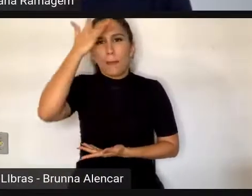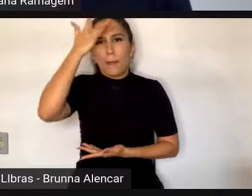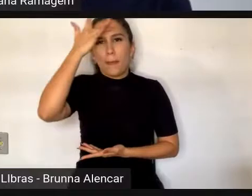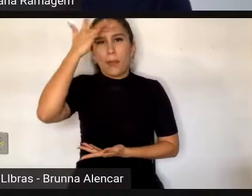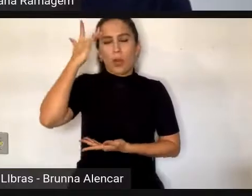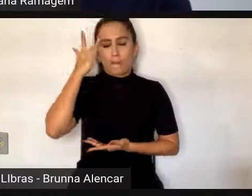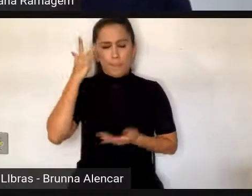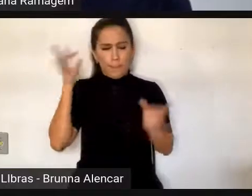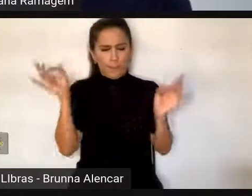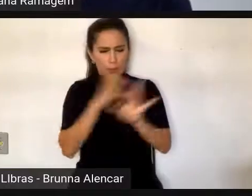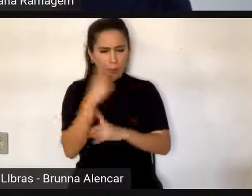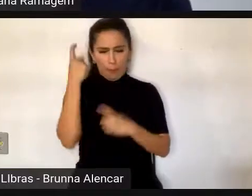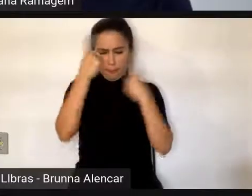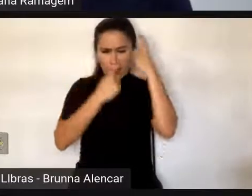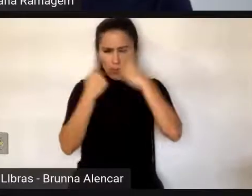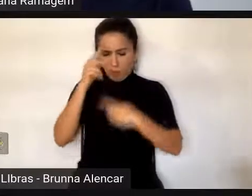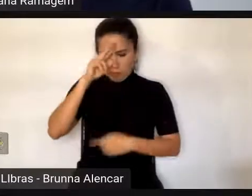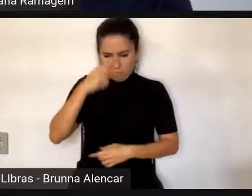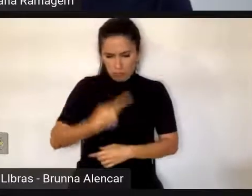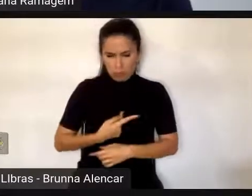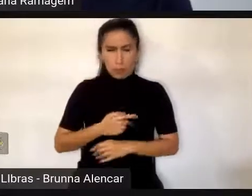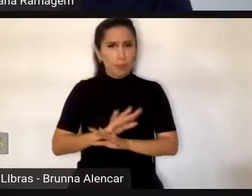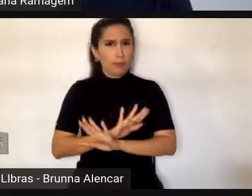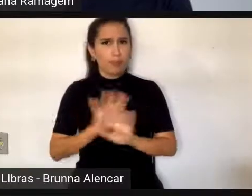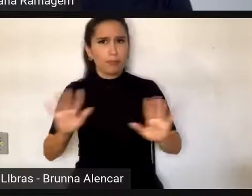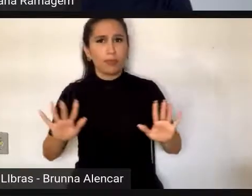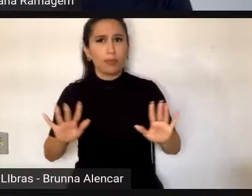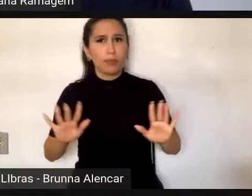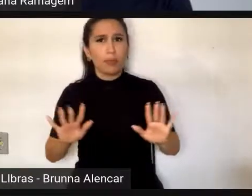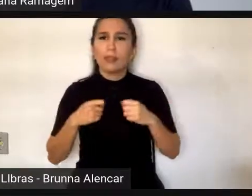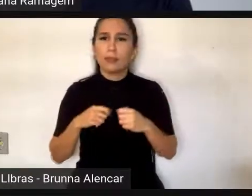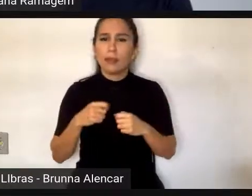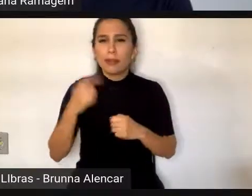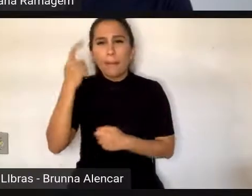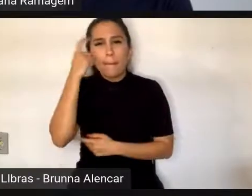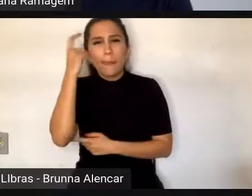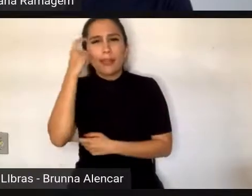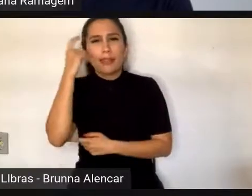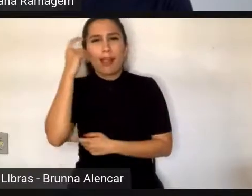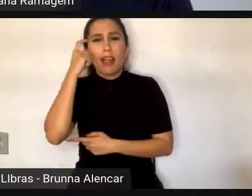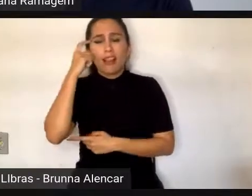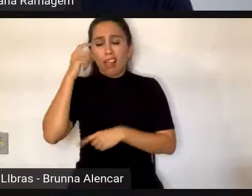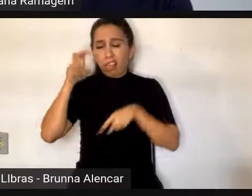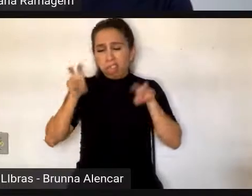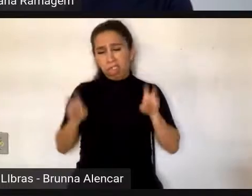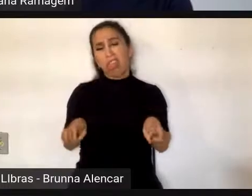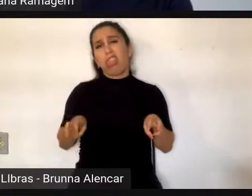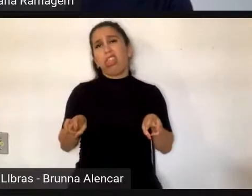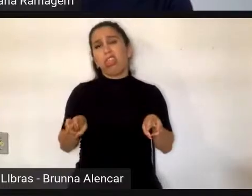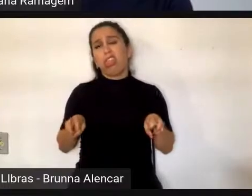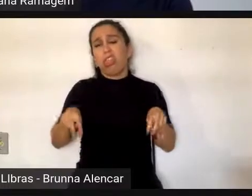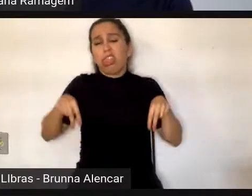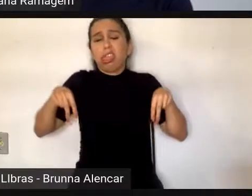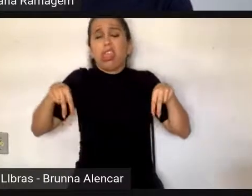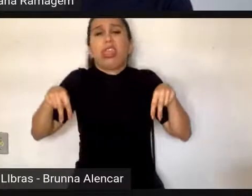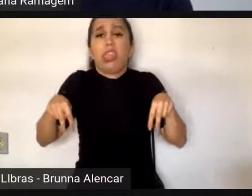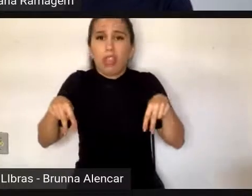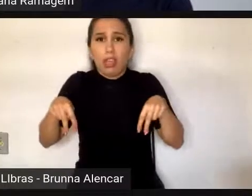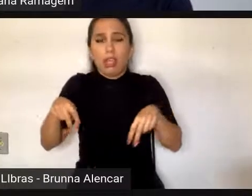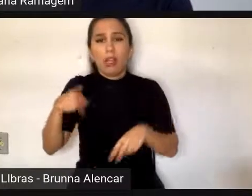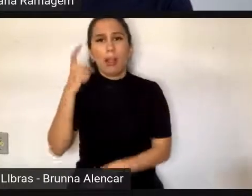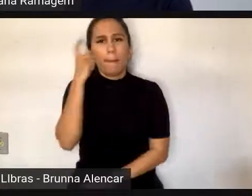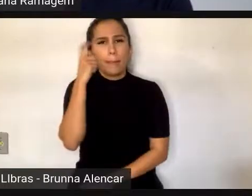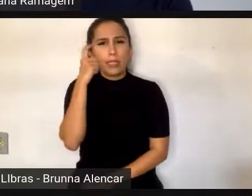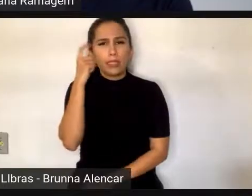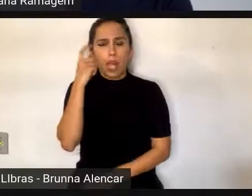consigo. Você tem que comprar essa briga, levantar dessa cadeira e escolher um período